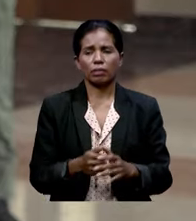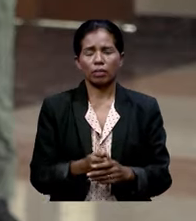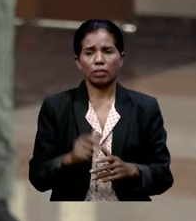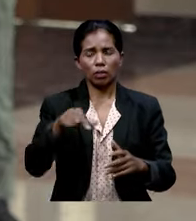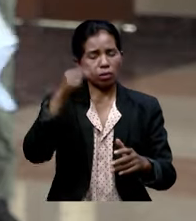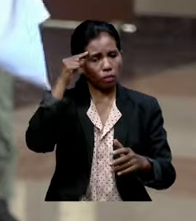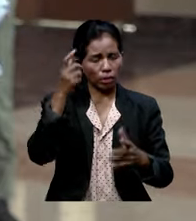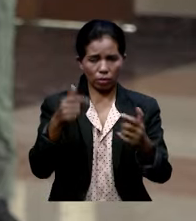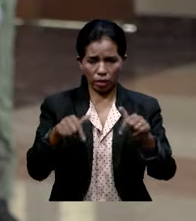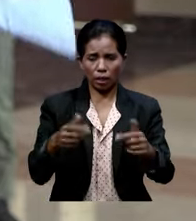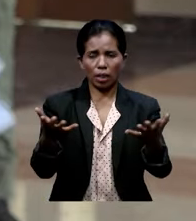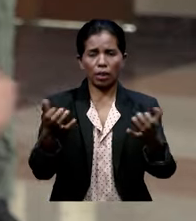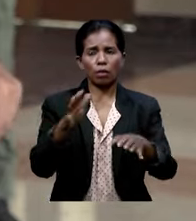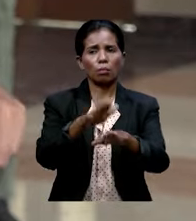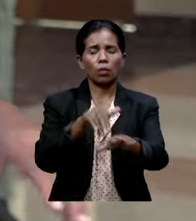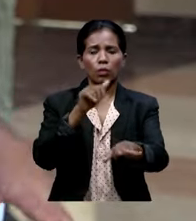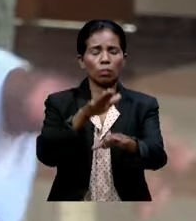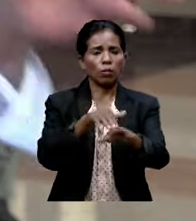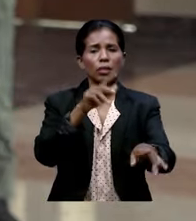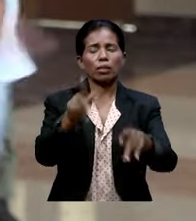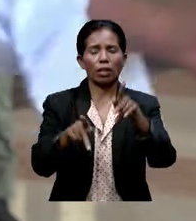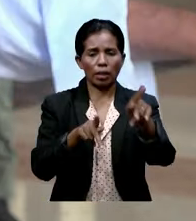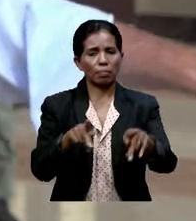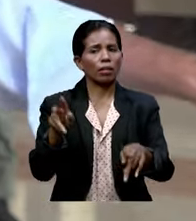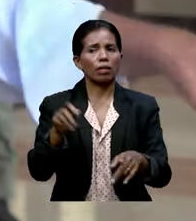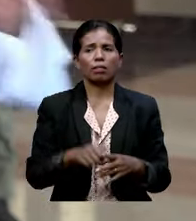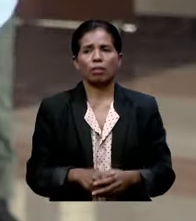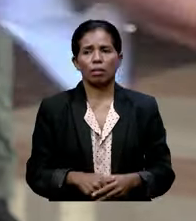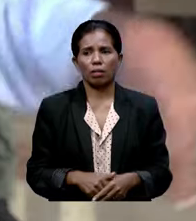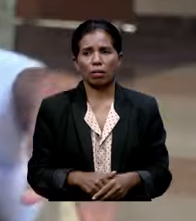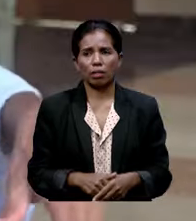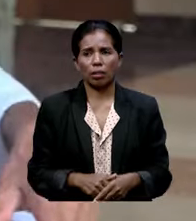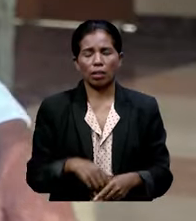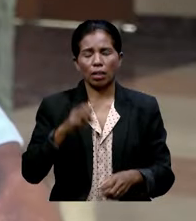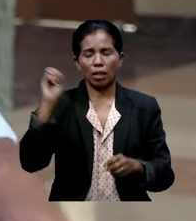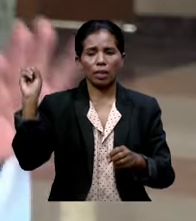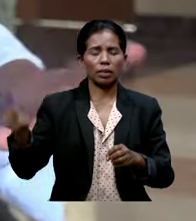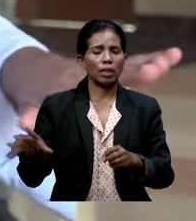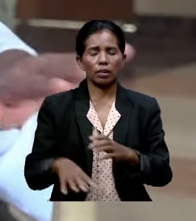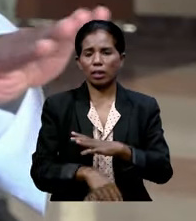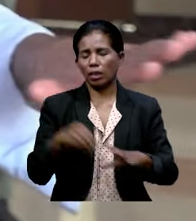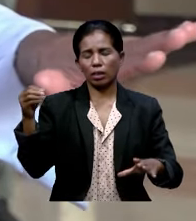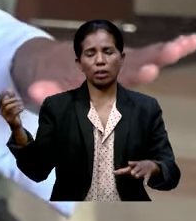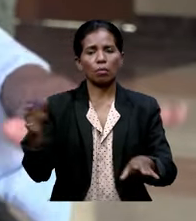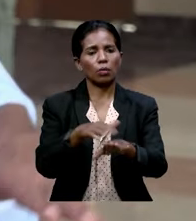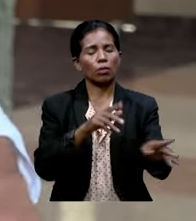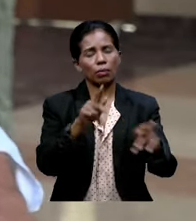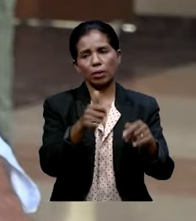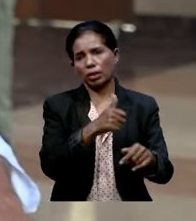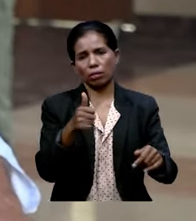Governo de Hakara, bolo de Ema, oi, né? Hassaiti Hataman de Ema, lai, la